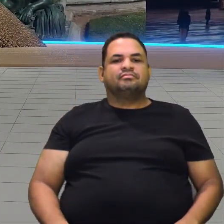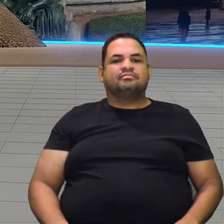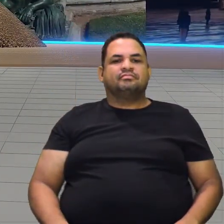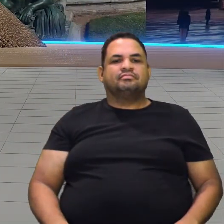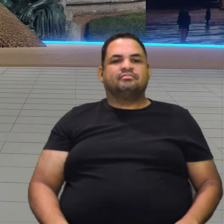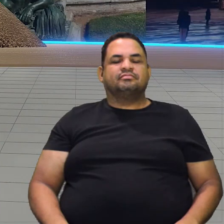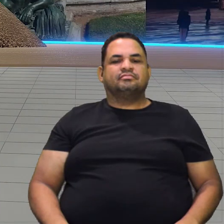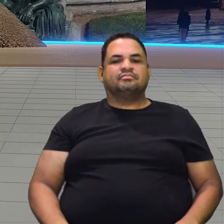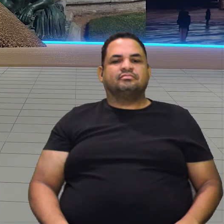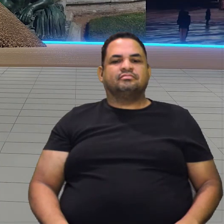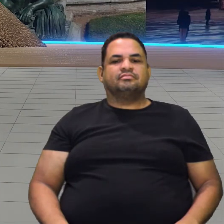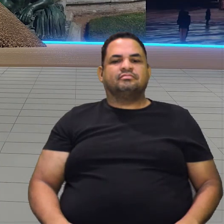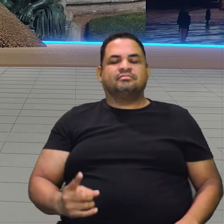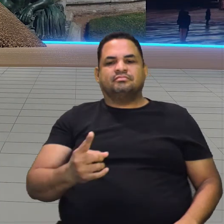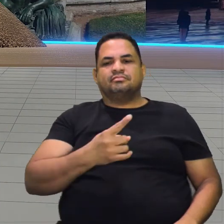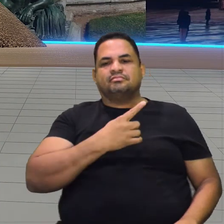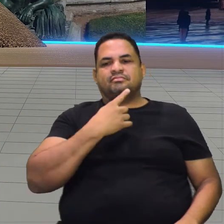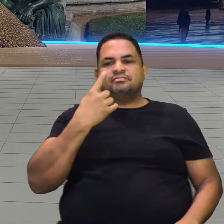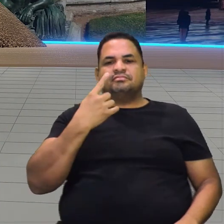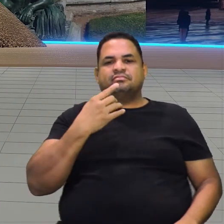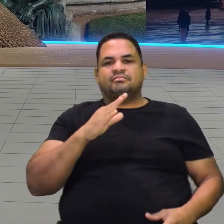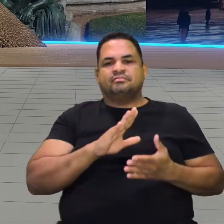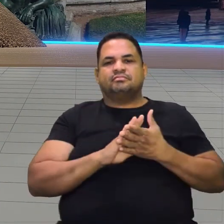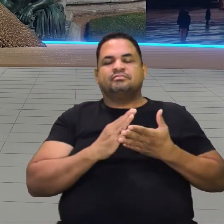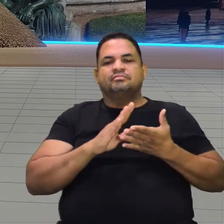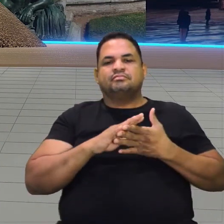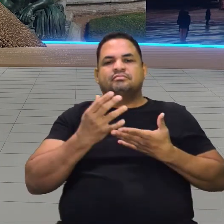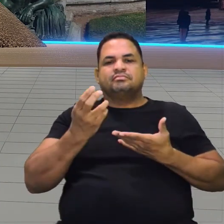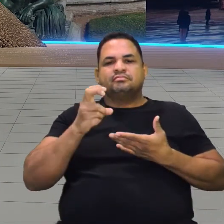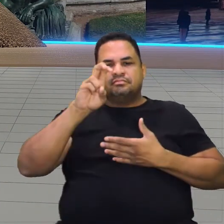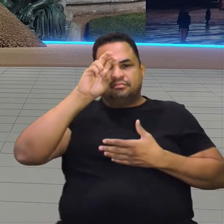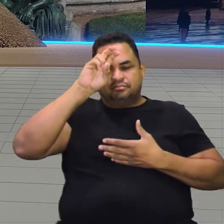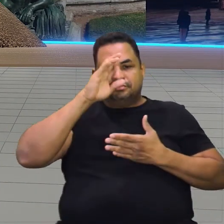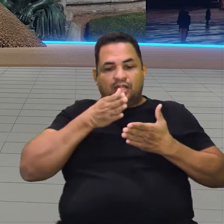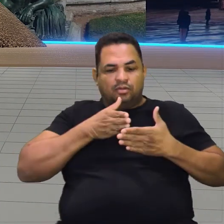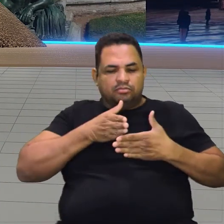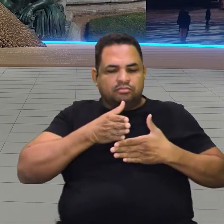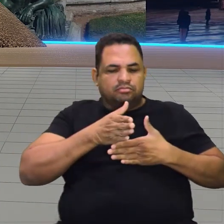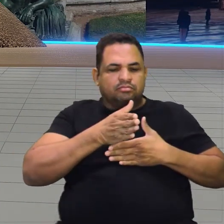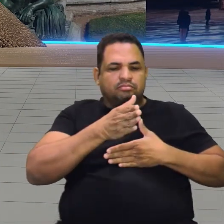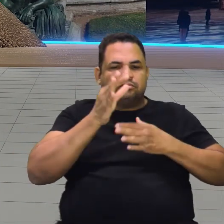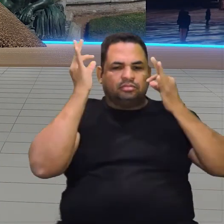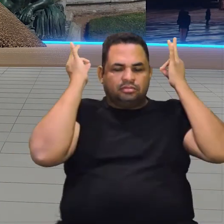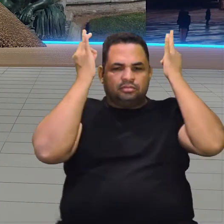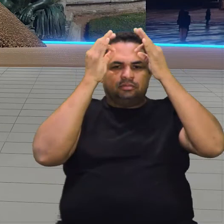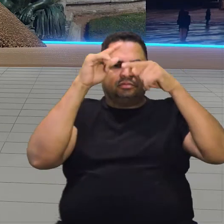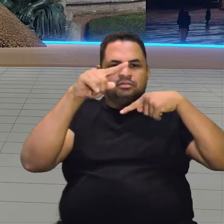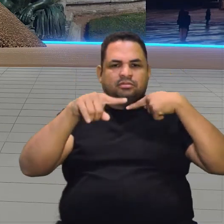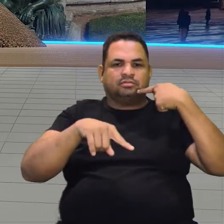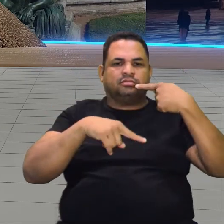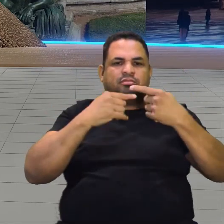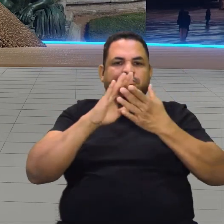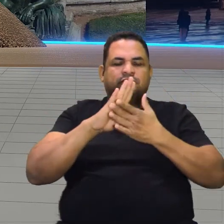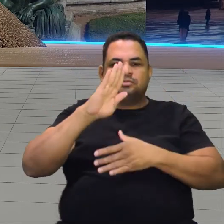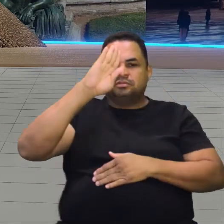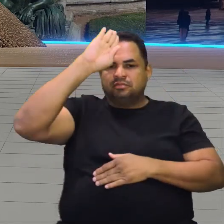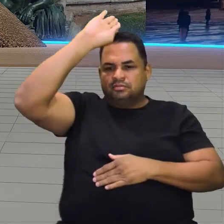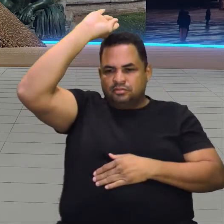E é uma aventura que nós passamos ali pelos egípcios, estamos passando pelos gregos. Daqui a pouquinho nós vamos chegar aos romanos.